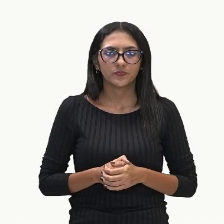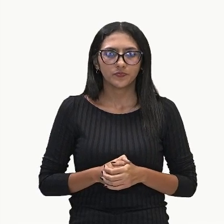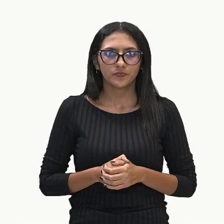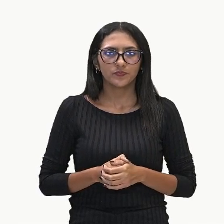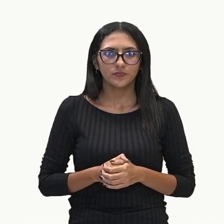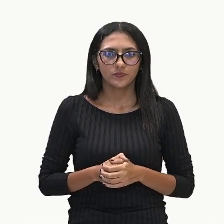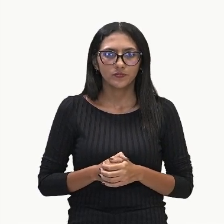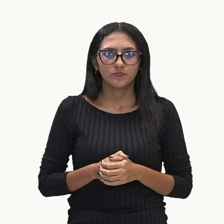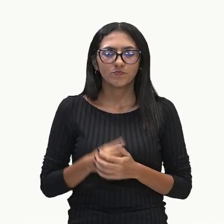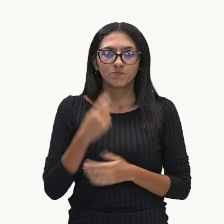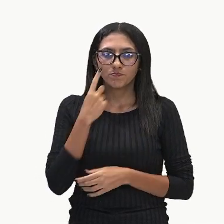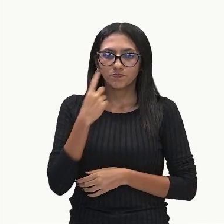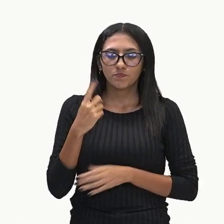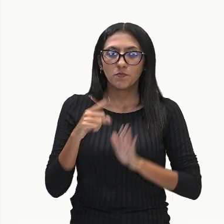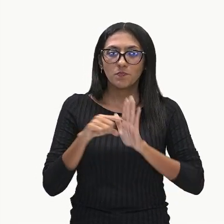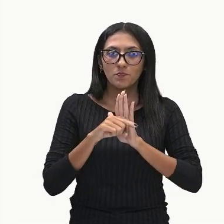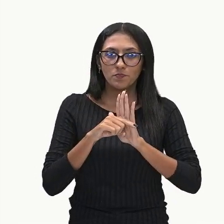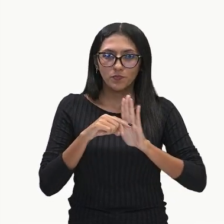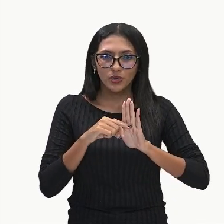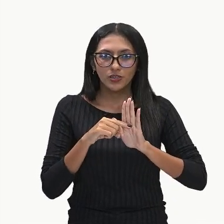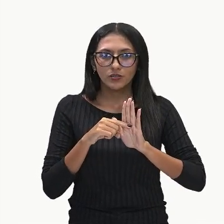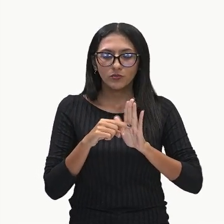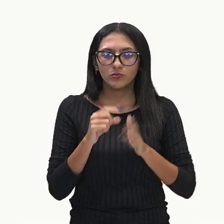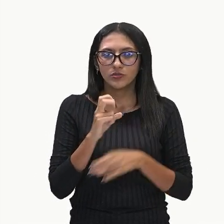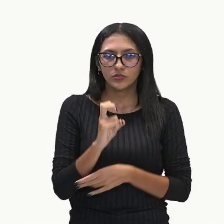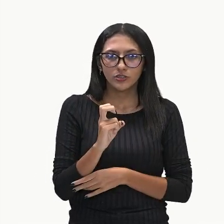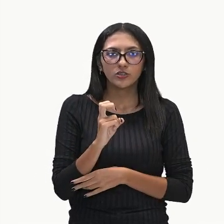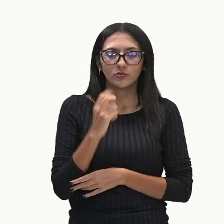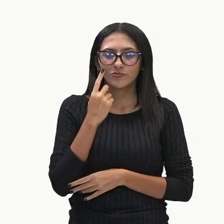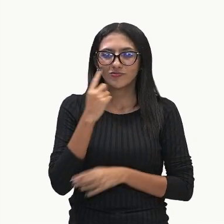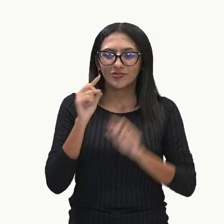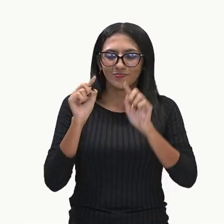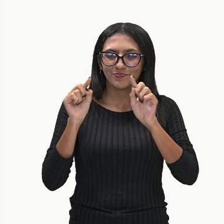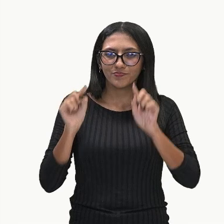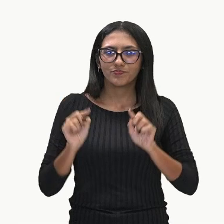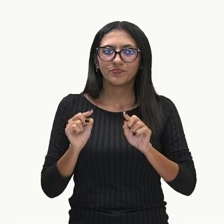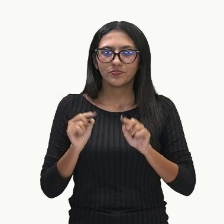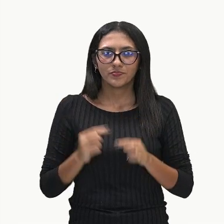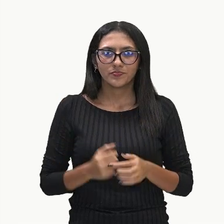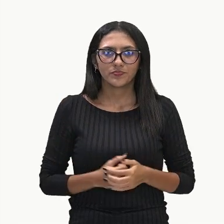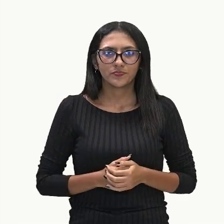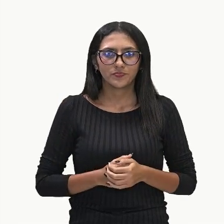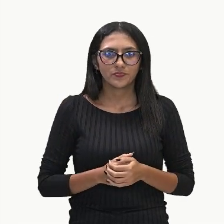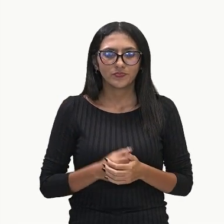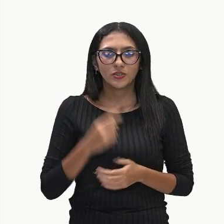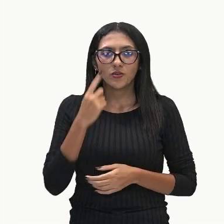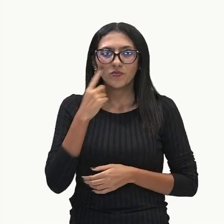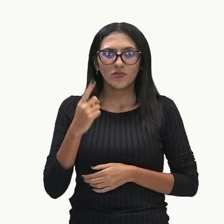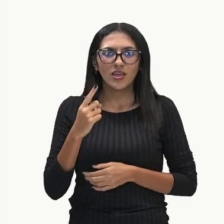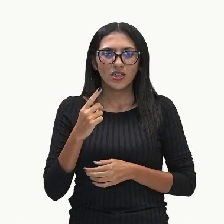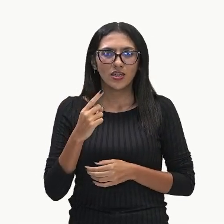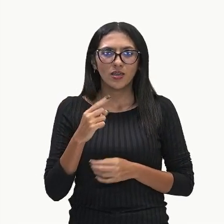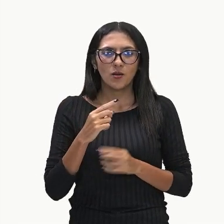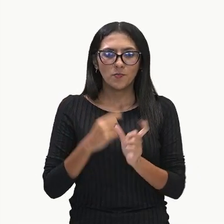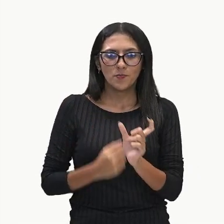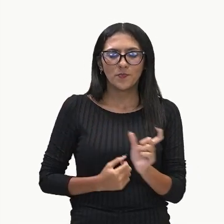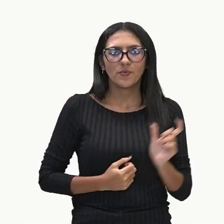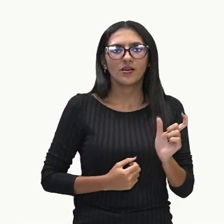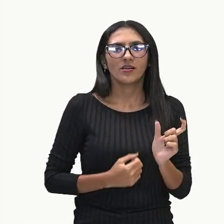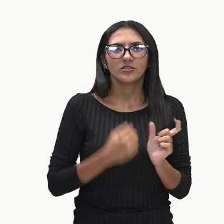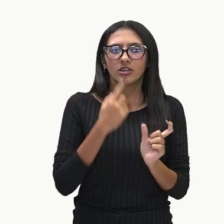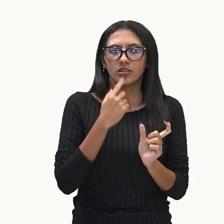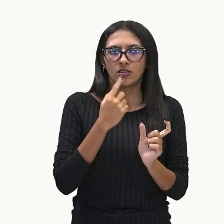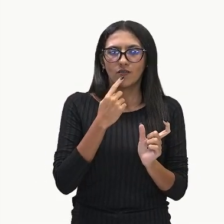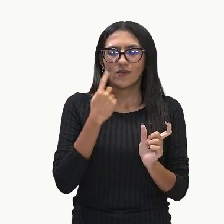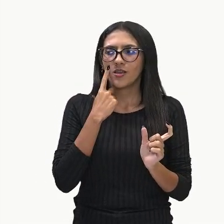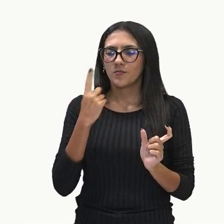Menos 5, menos, e o 5. Por quê? Observando esse outro lado, quando você retirou